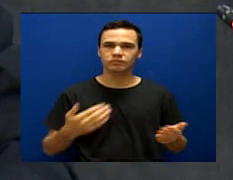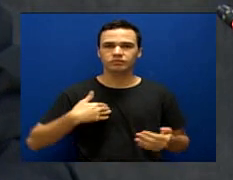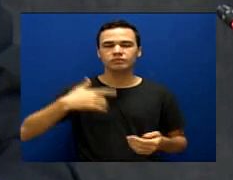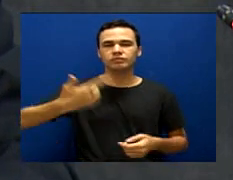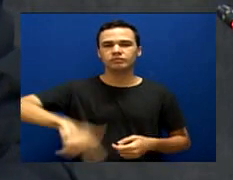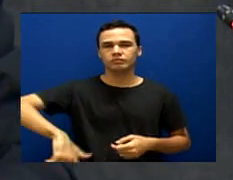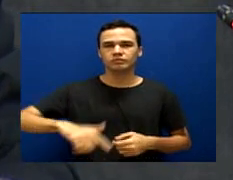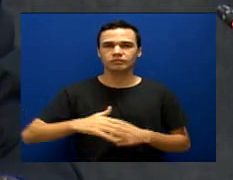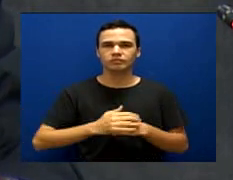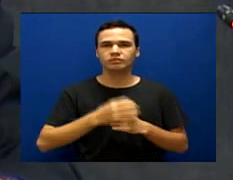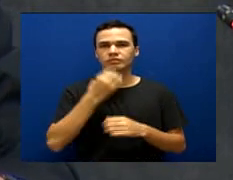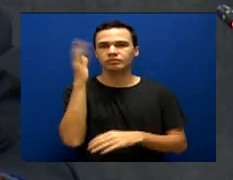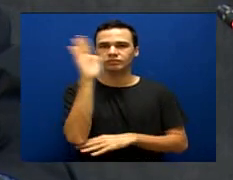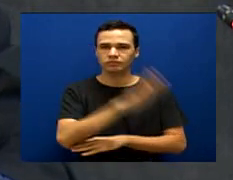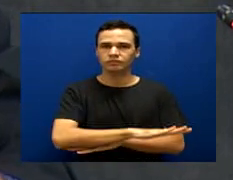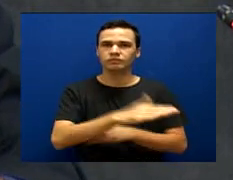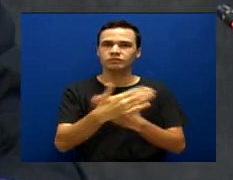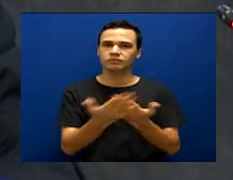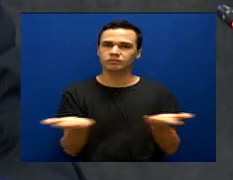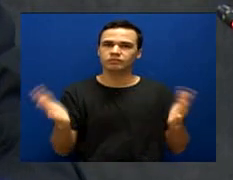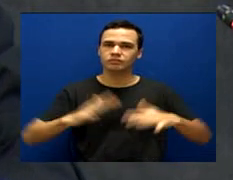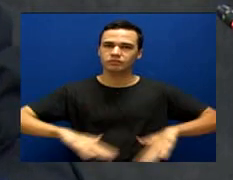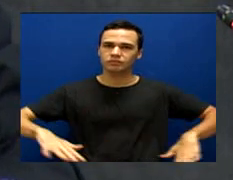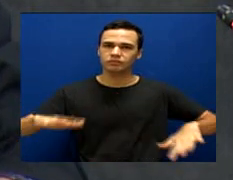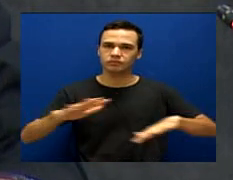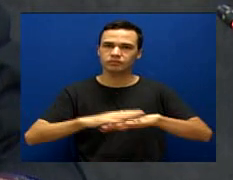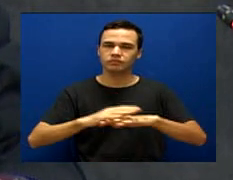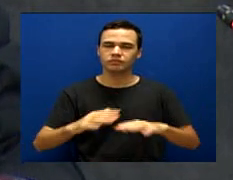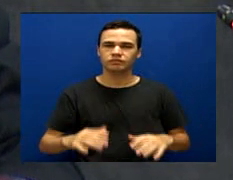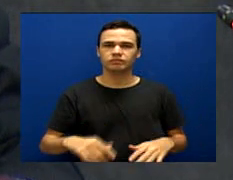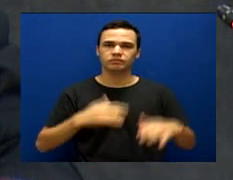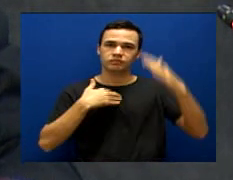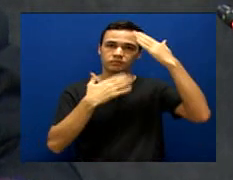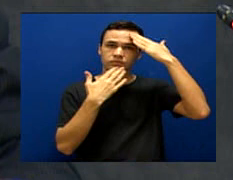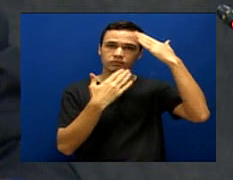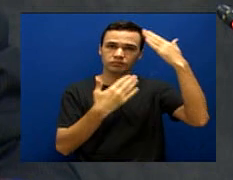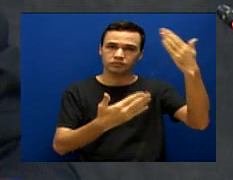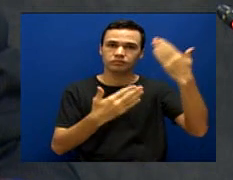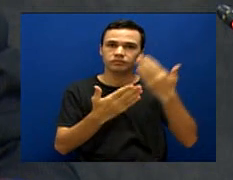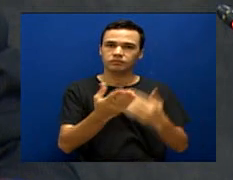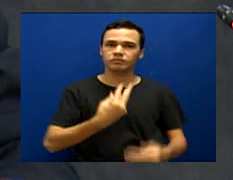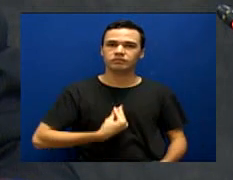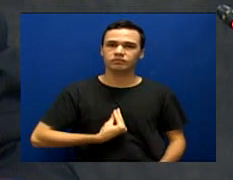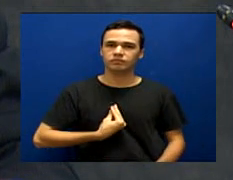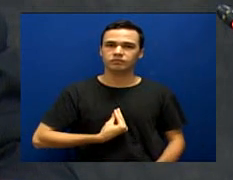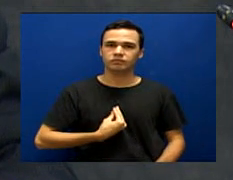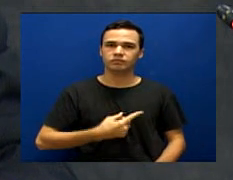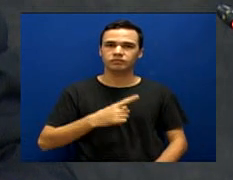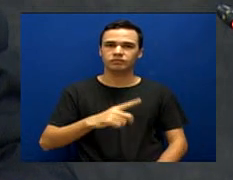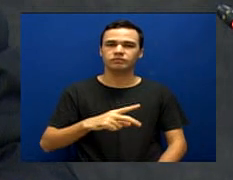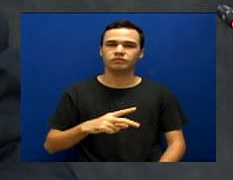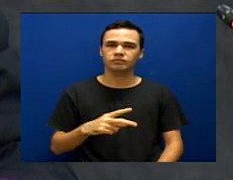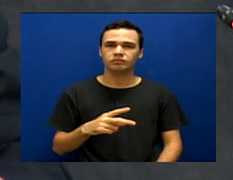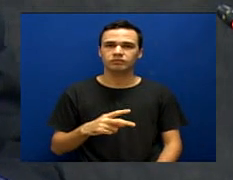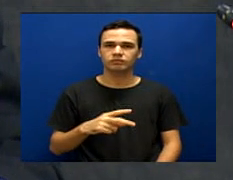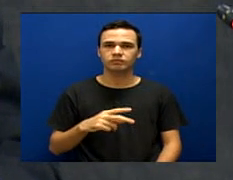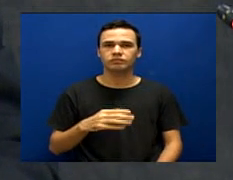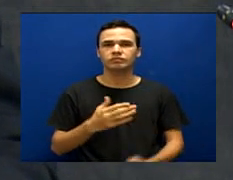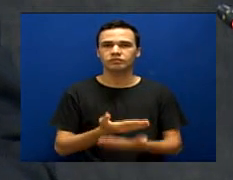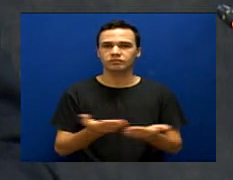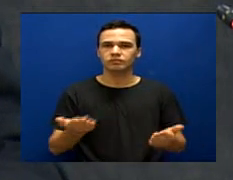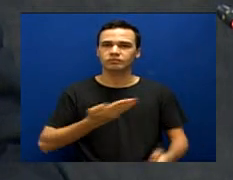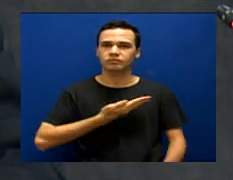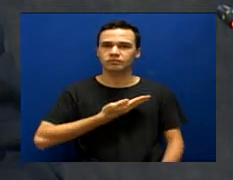vez, queria desejar uma boa tarde a todos e todas. Agradecer a presença aqui dos